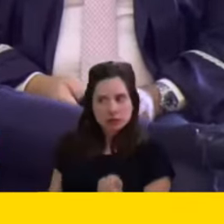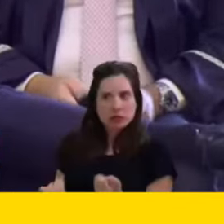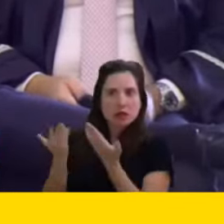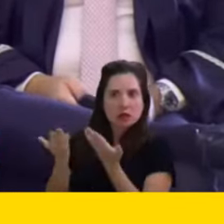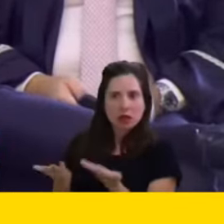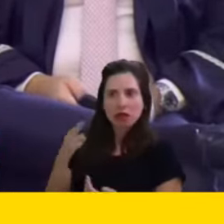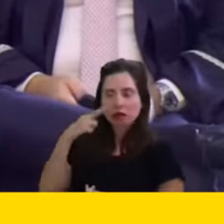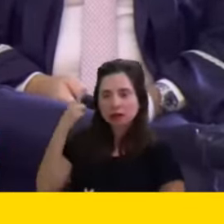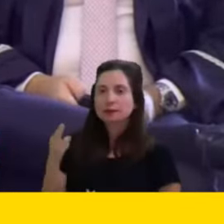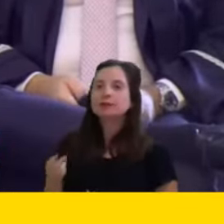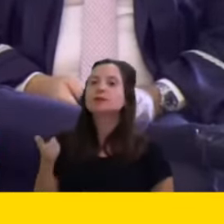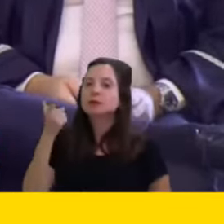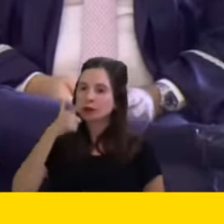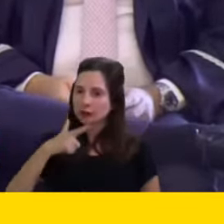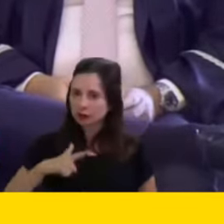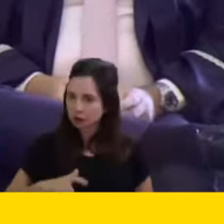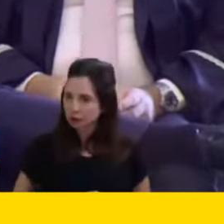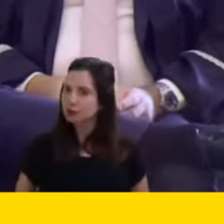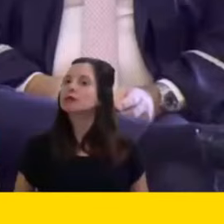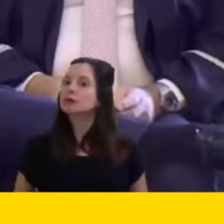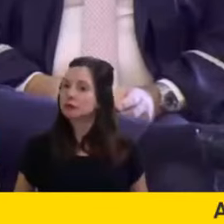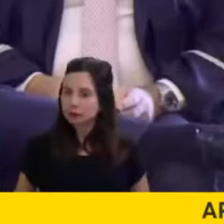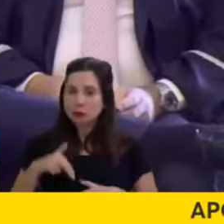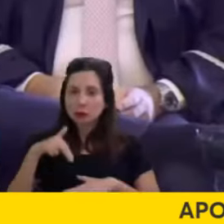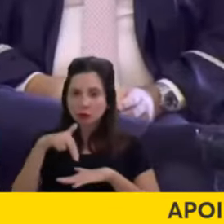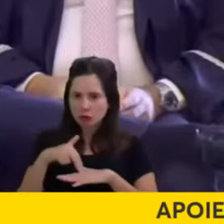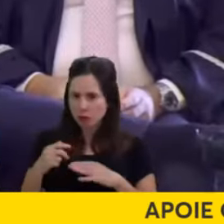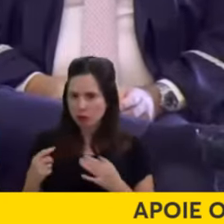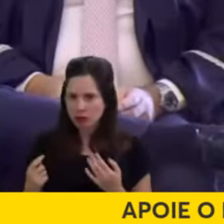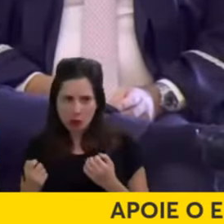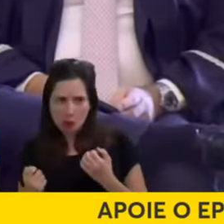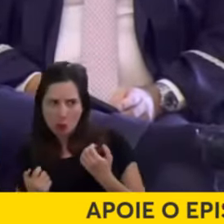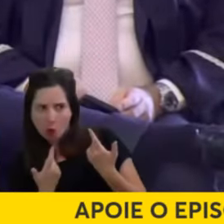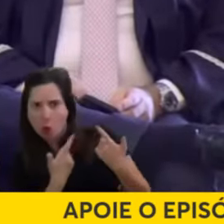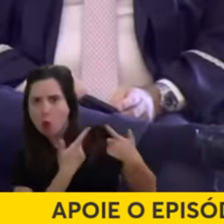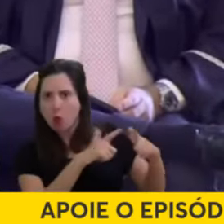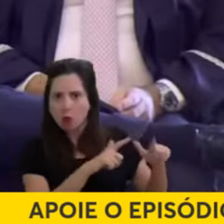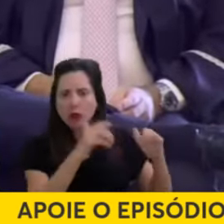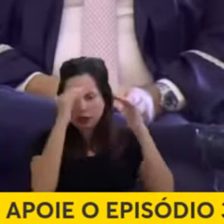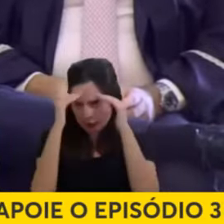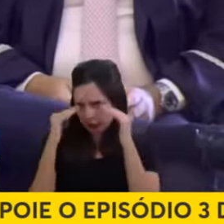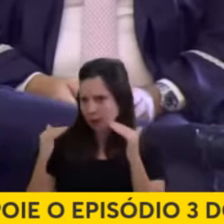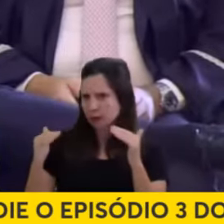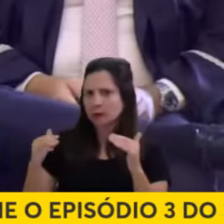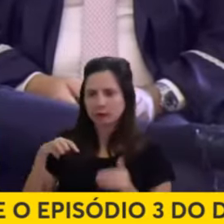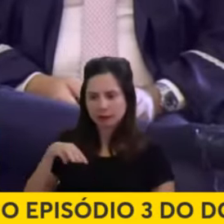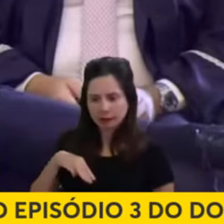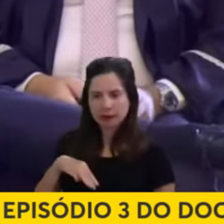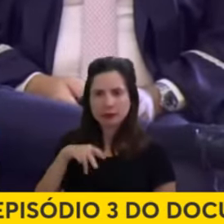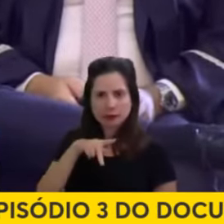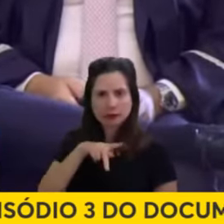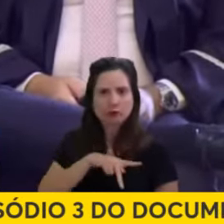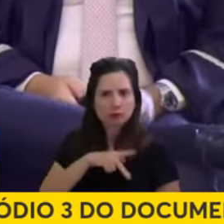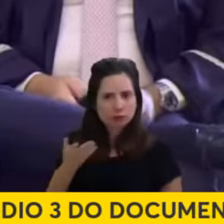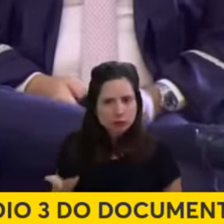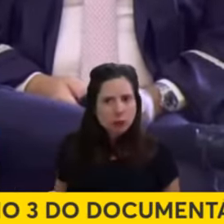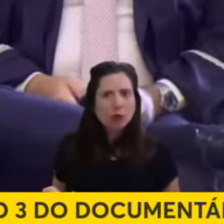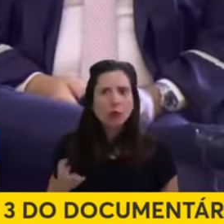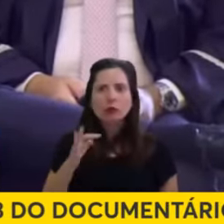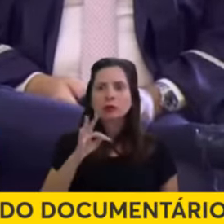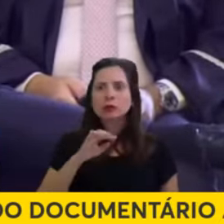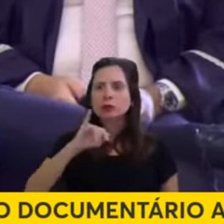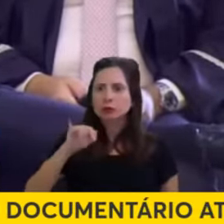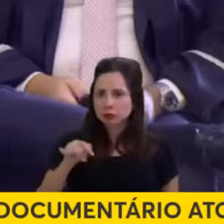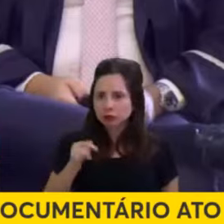excelência mais uma vez rogando ven o posicionamento contrário respeitando o posicionamento do Ministério Público eleitoral pedimos aqui pela improcedência Total